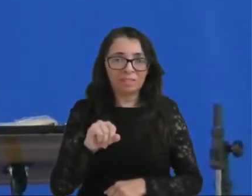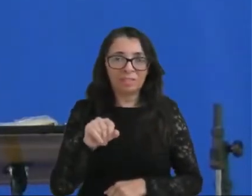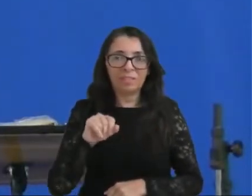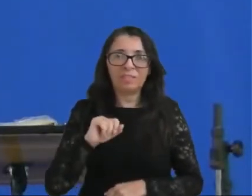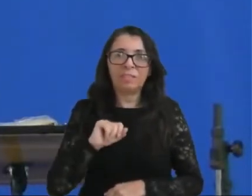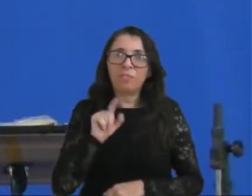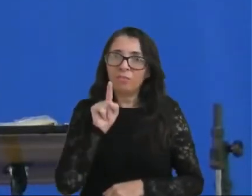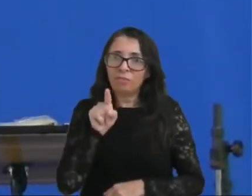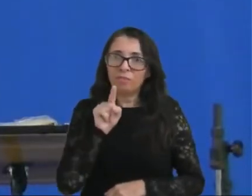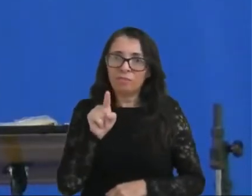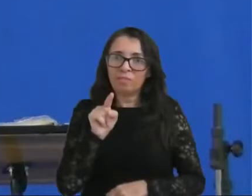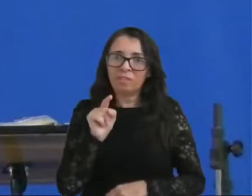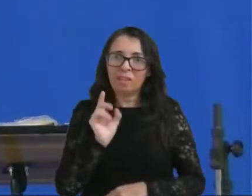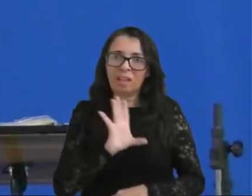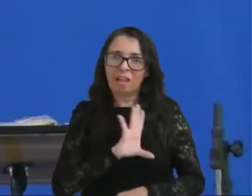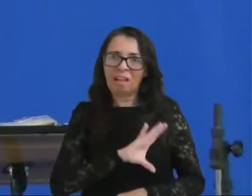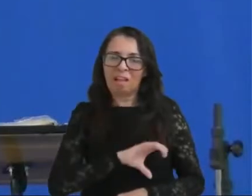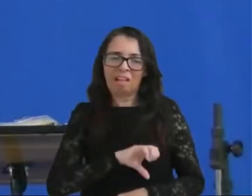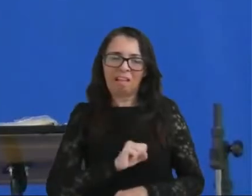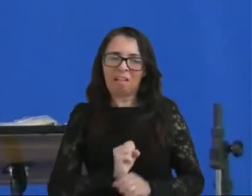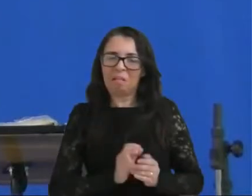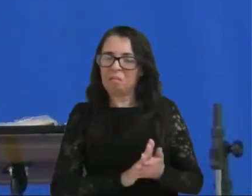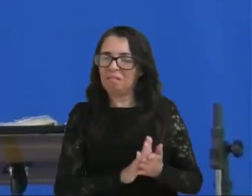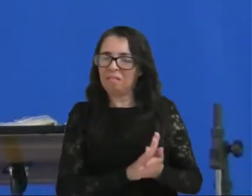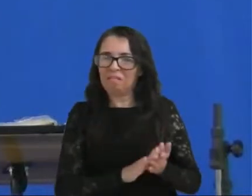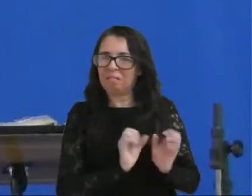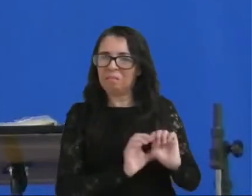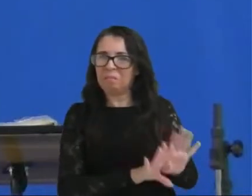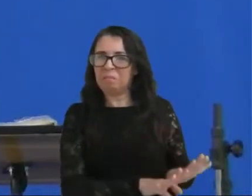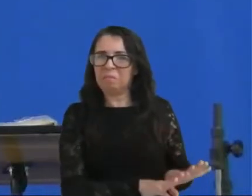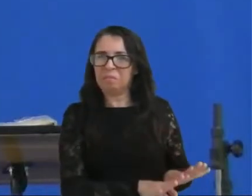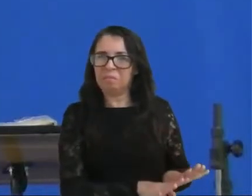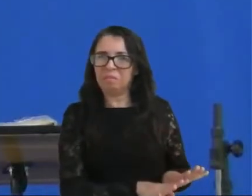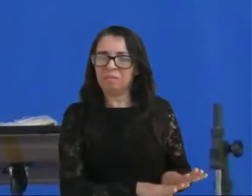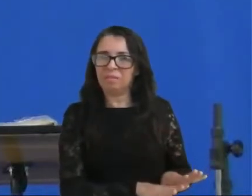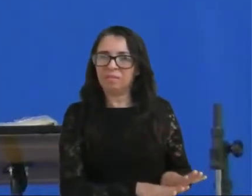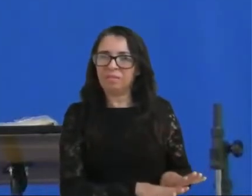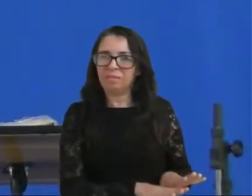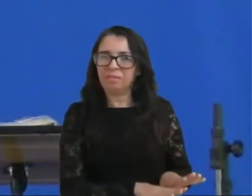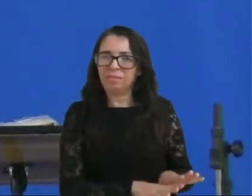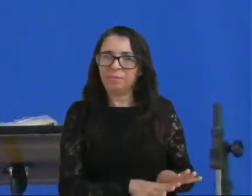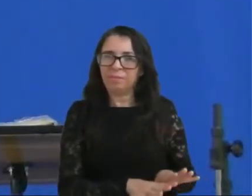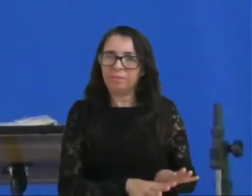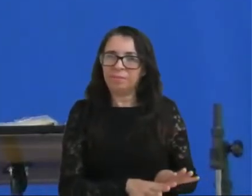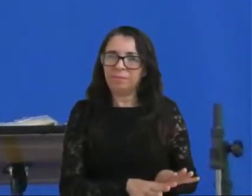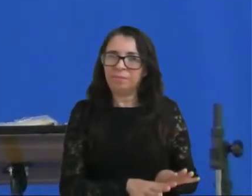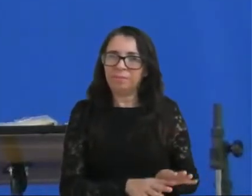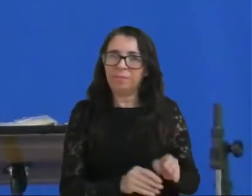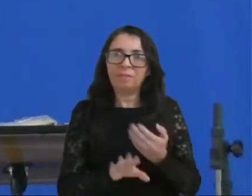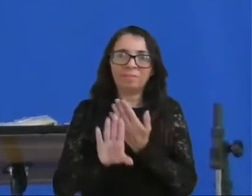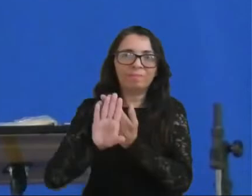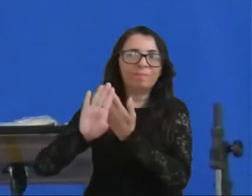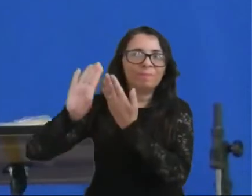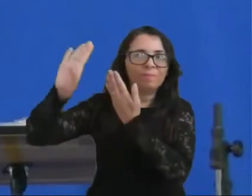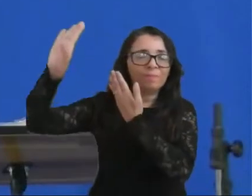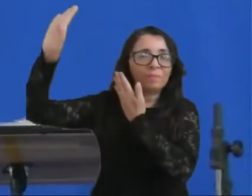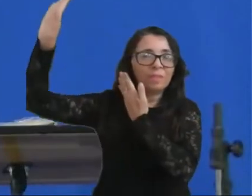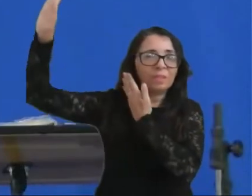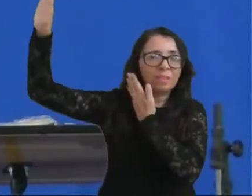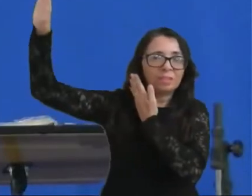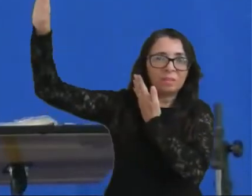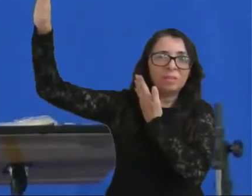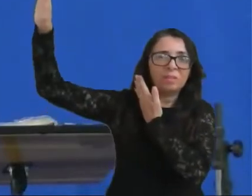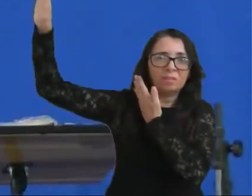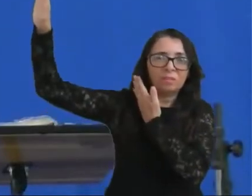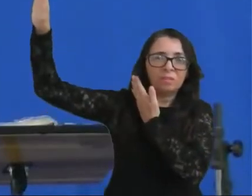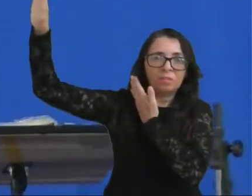Aquele que não brilha está em trevas. O juízo começa